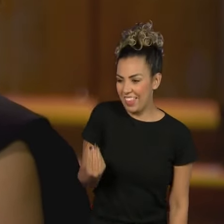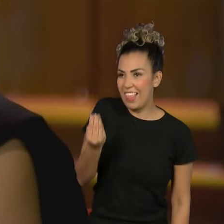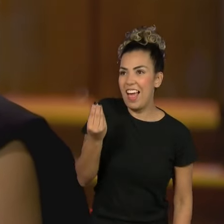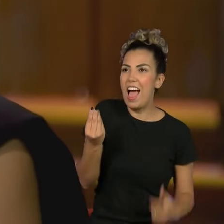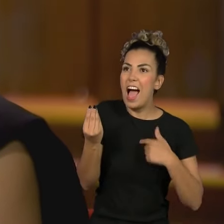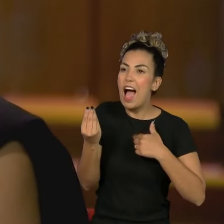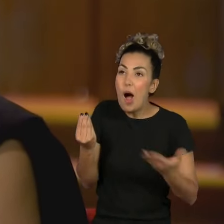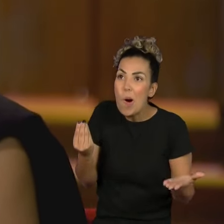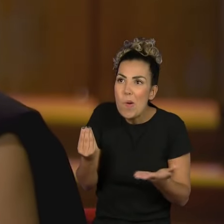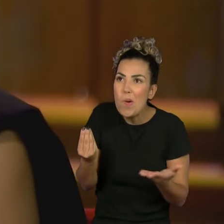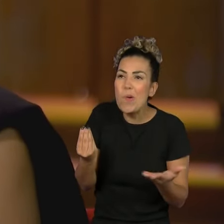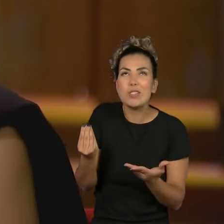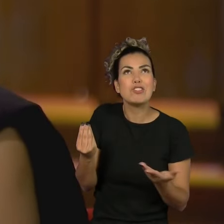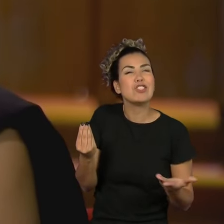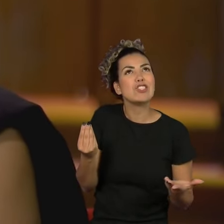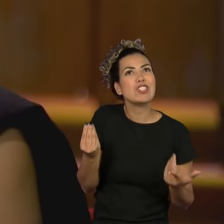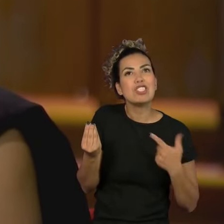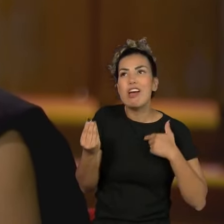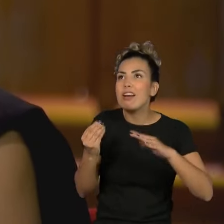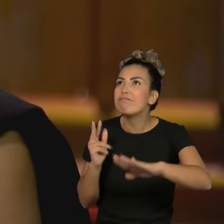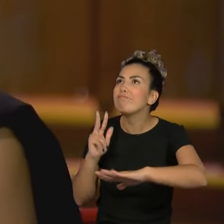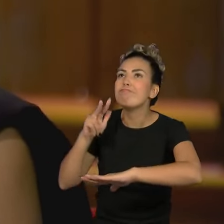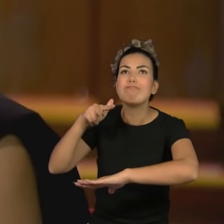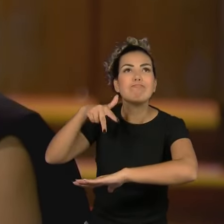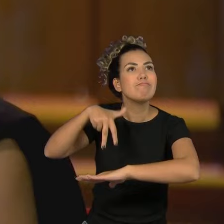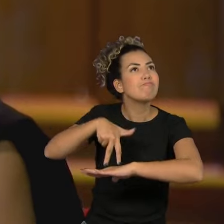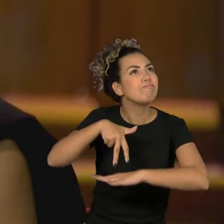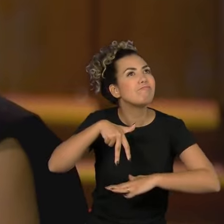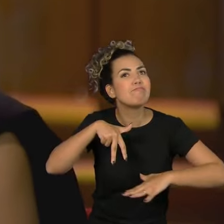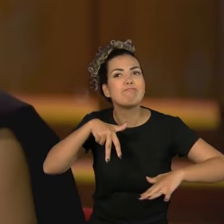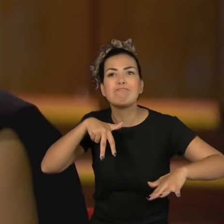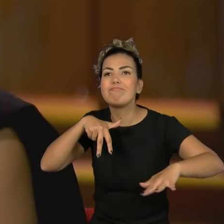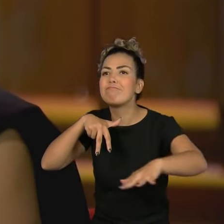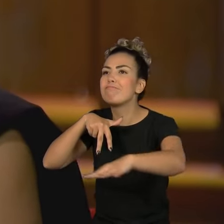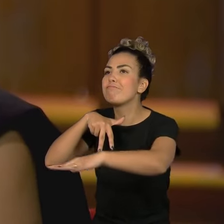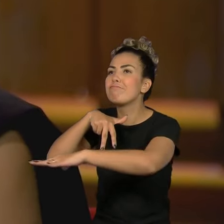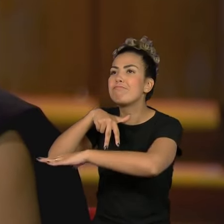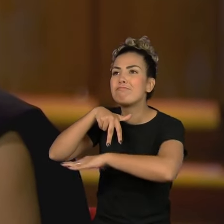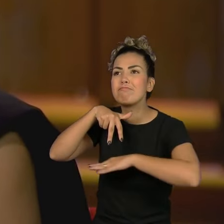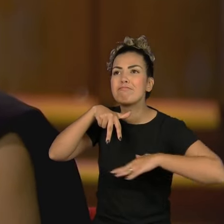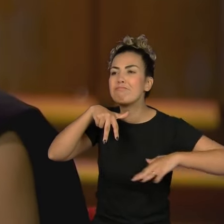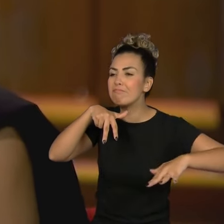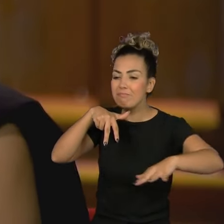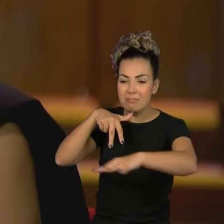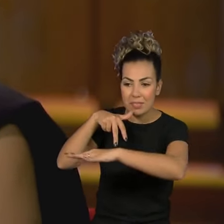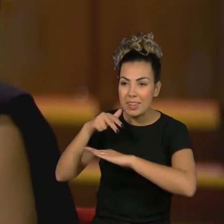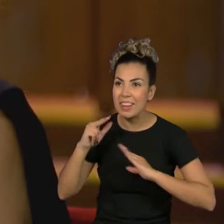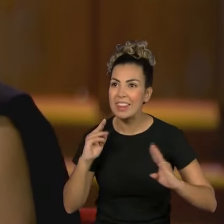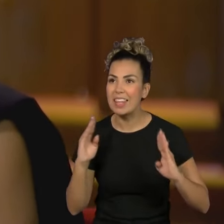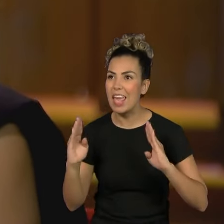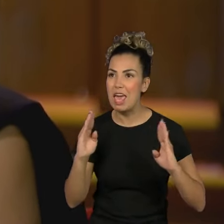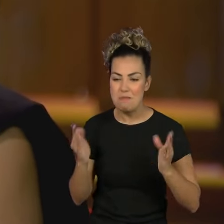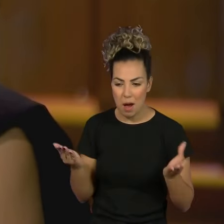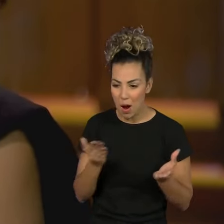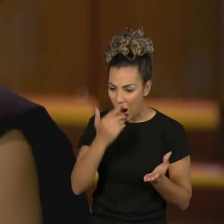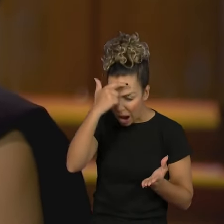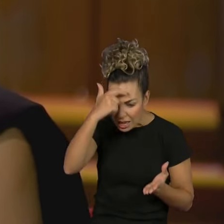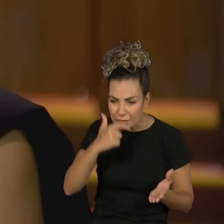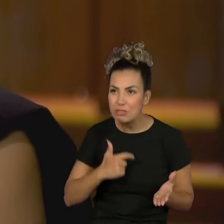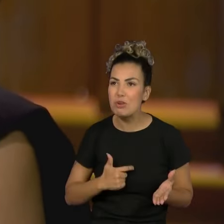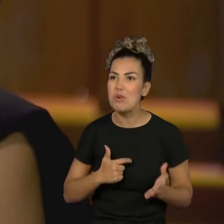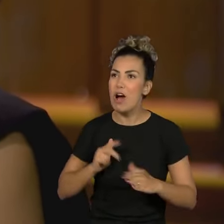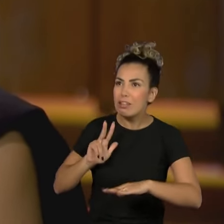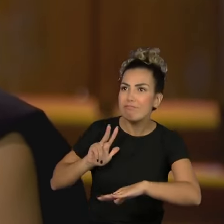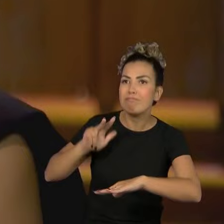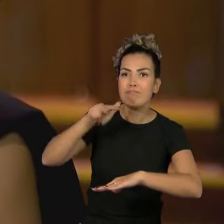aqui nesse espaço tempo nessa fenda desse espaço tempo sendo homens na terra